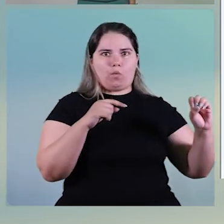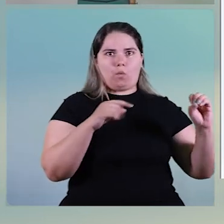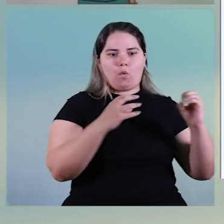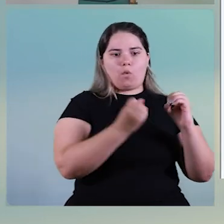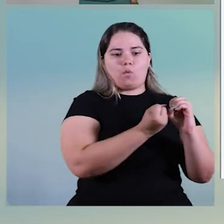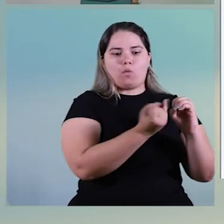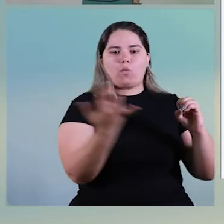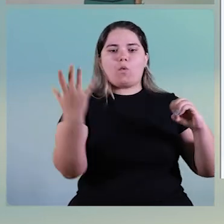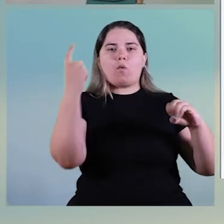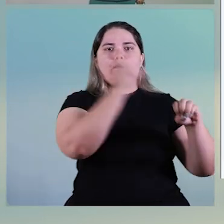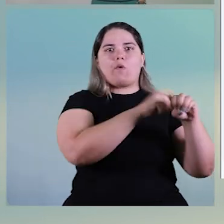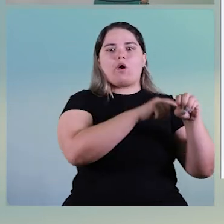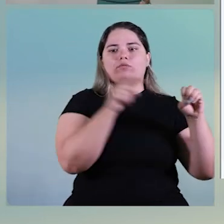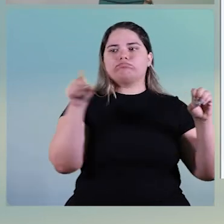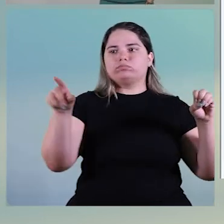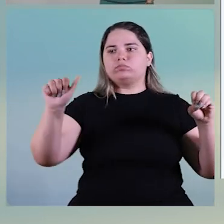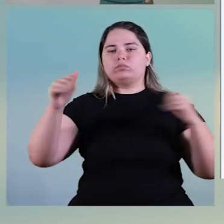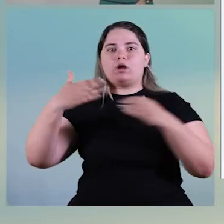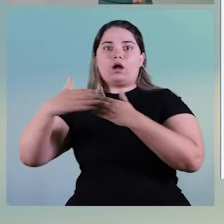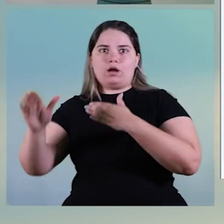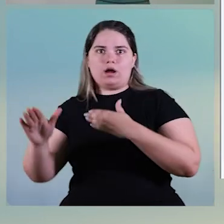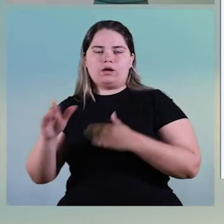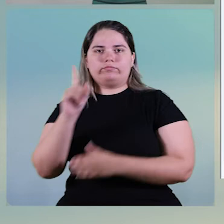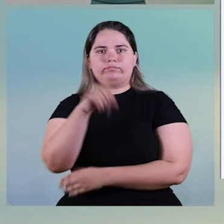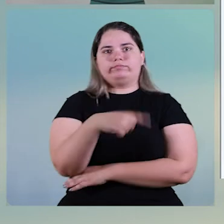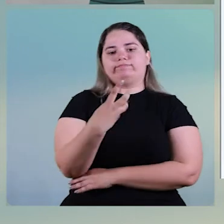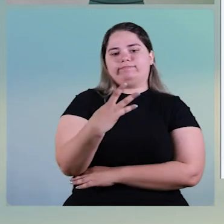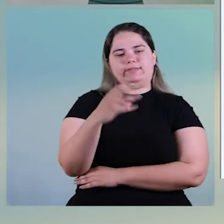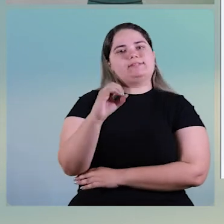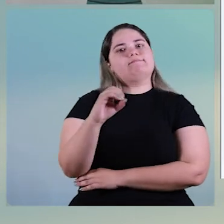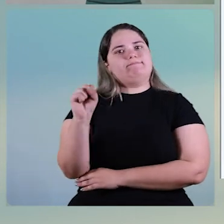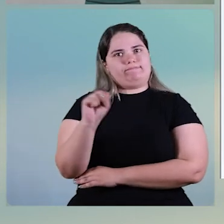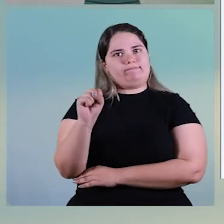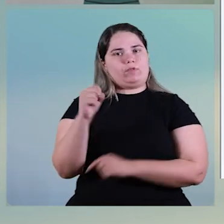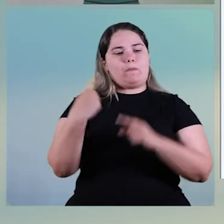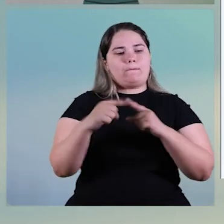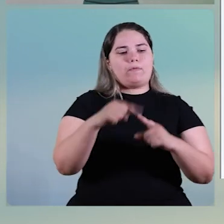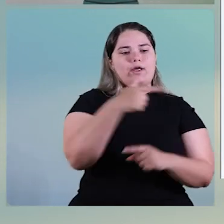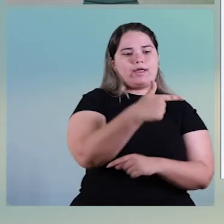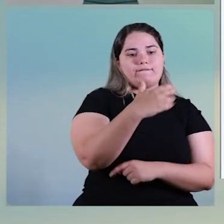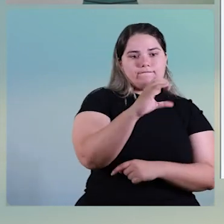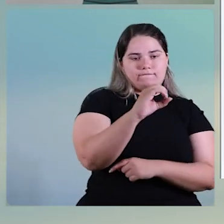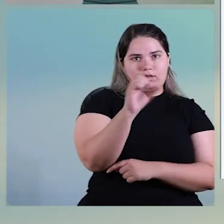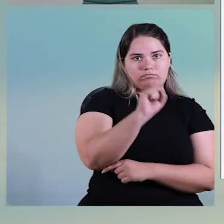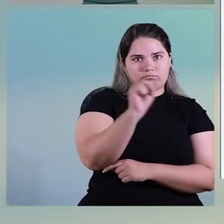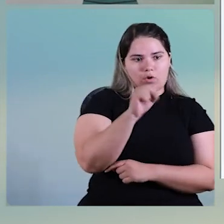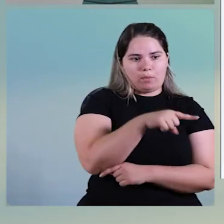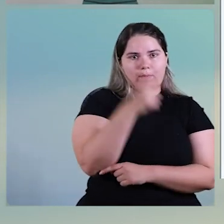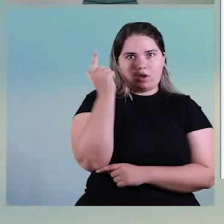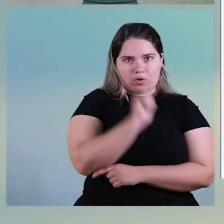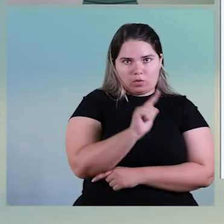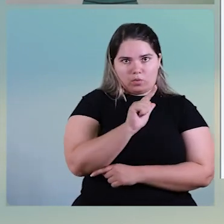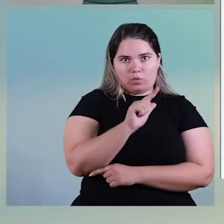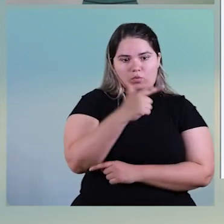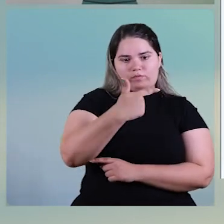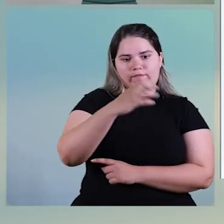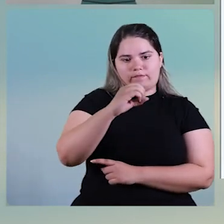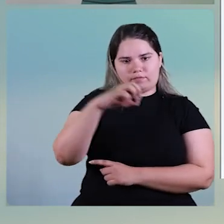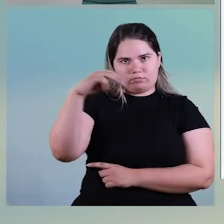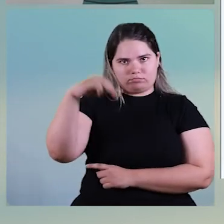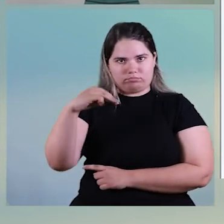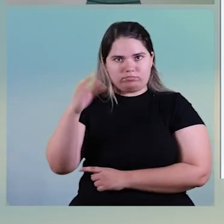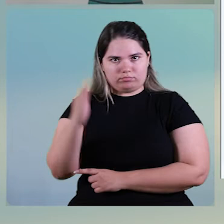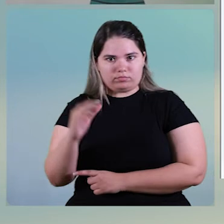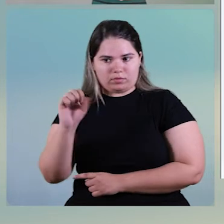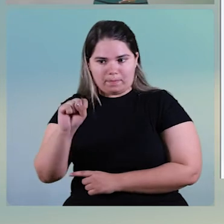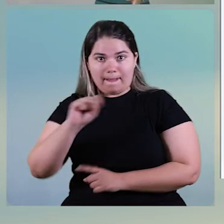Ele vai abrir 30 segundos, né? Que foram 20 segundos para o automóvel atingir a velocidade de 20 metros por segundo, mais